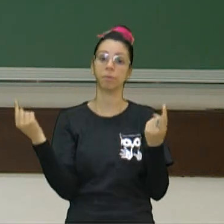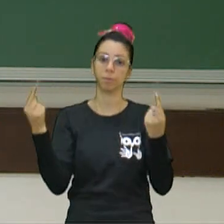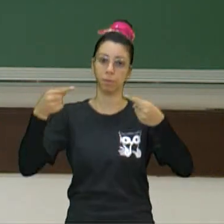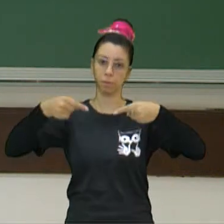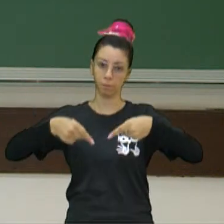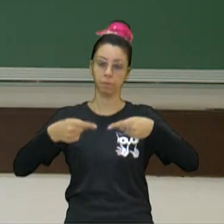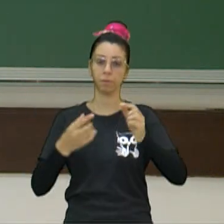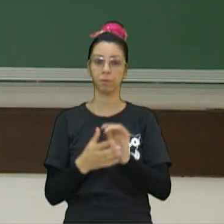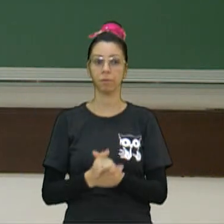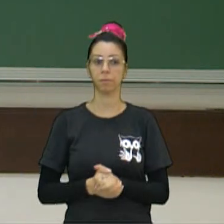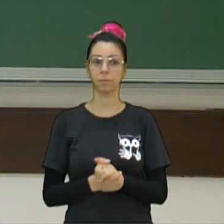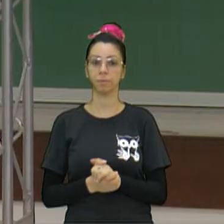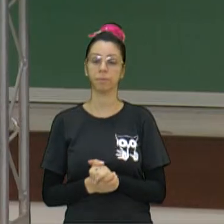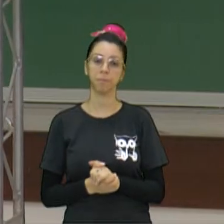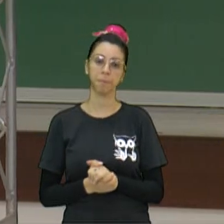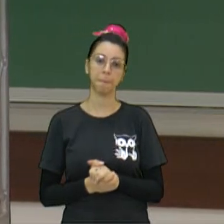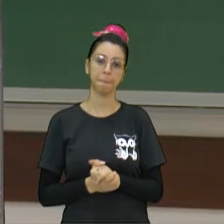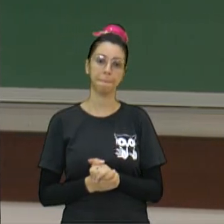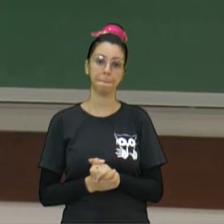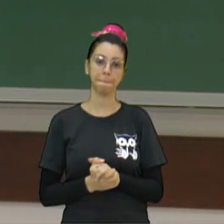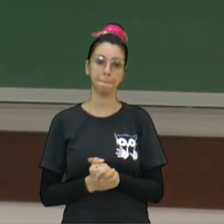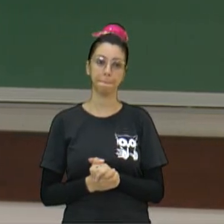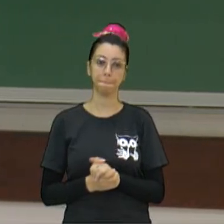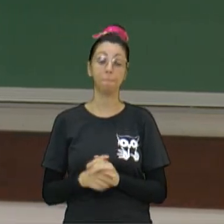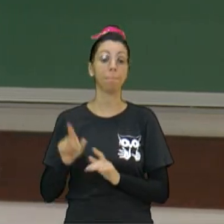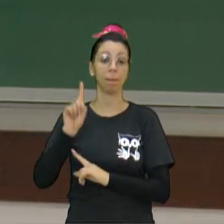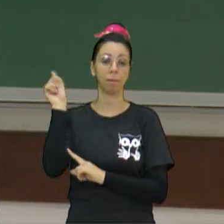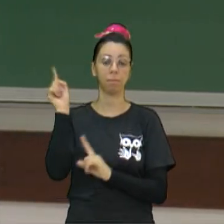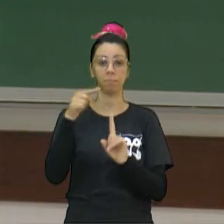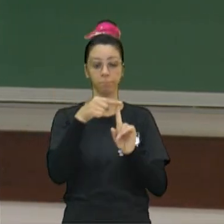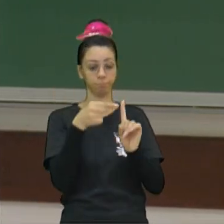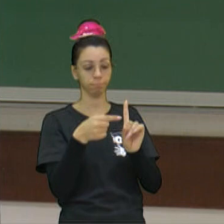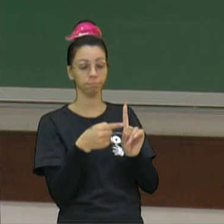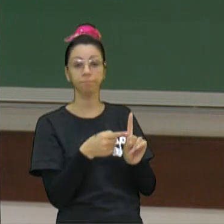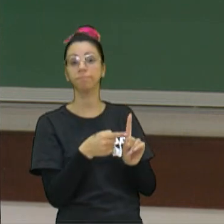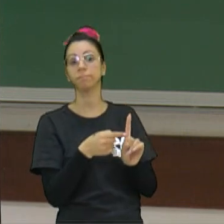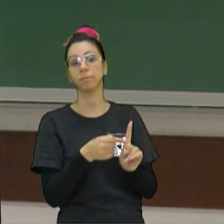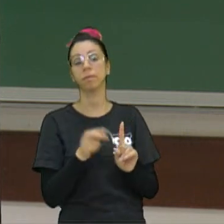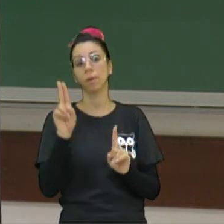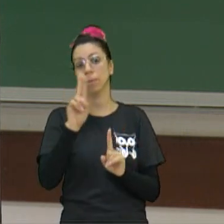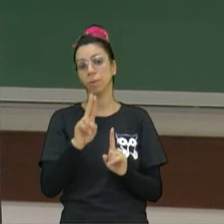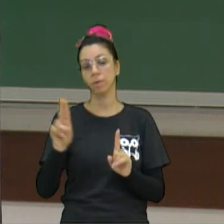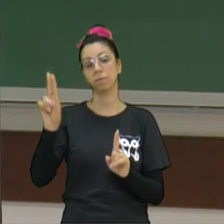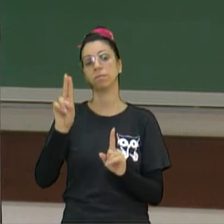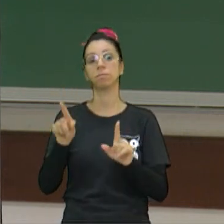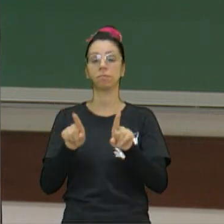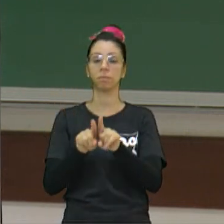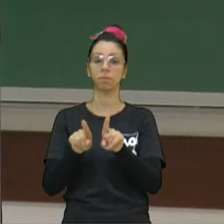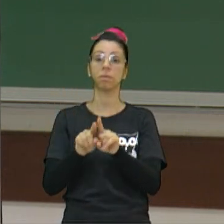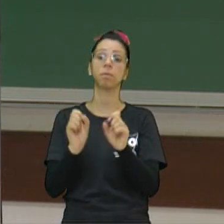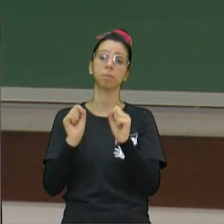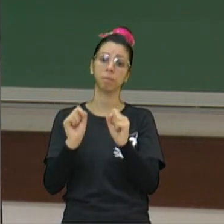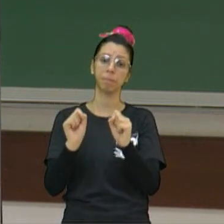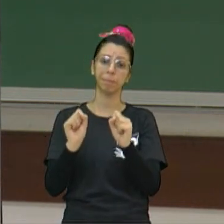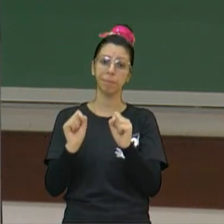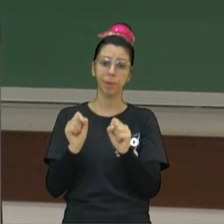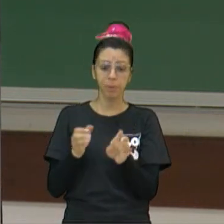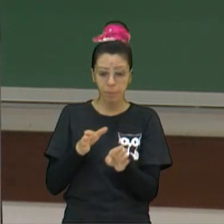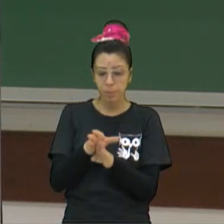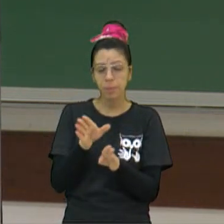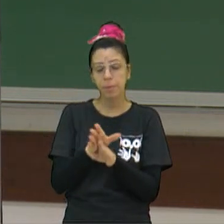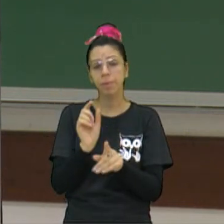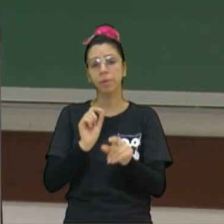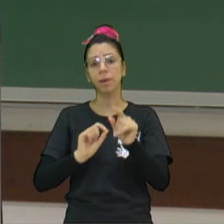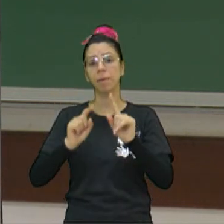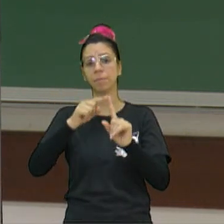o praticante. Então, aqui no caso, aqui é uma gestante que está realizando o método também. Então, também pode, é aconselhável